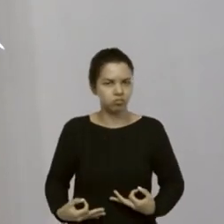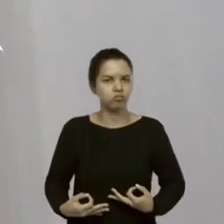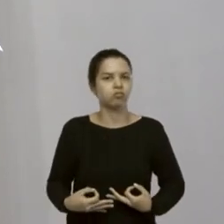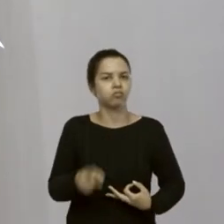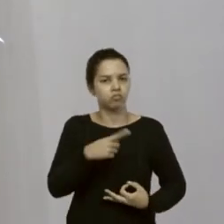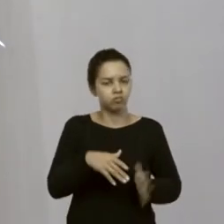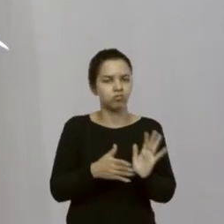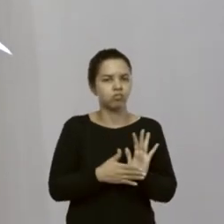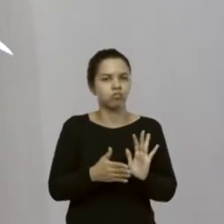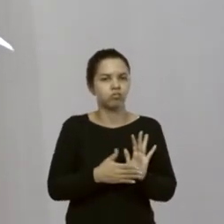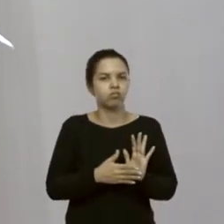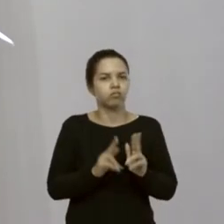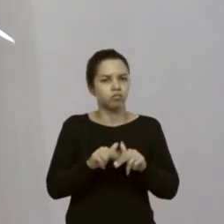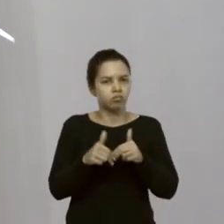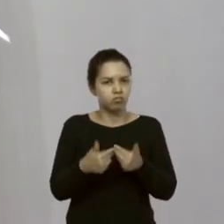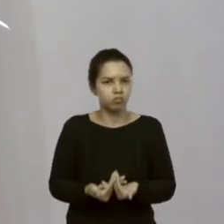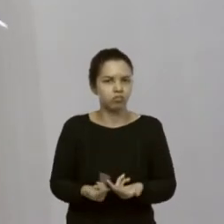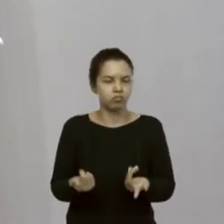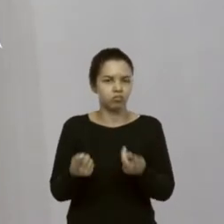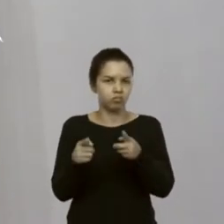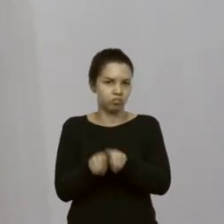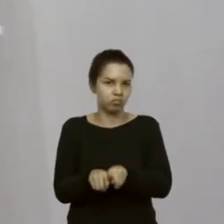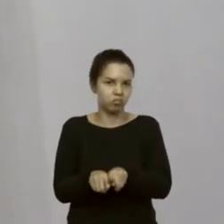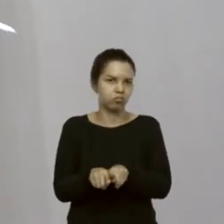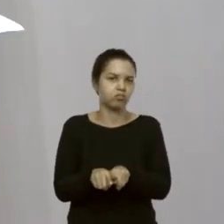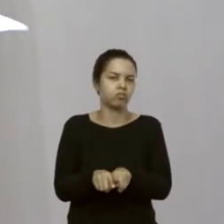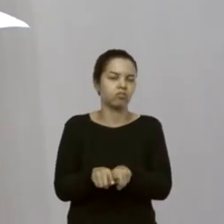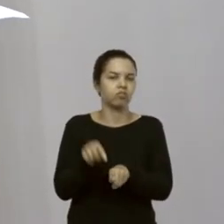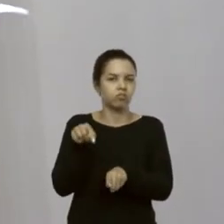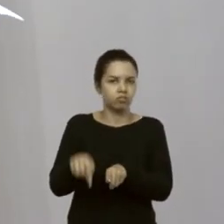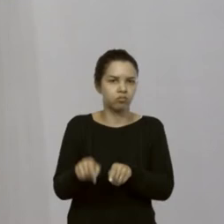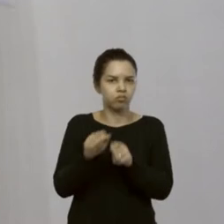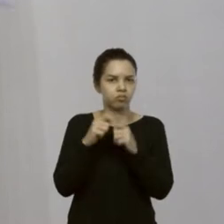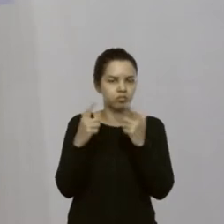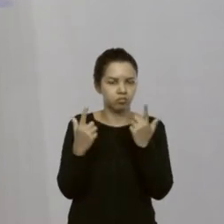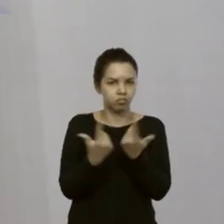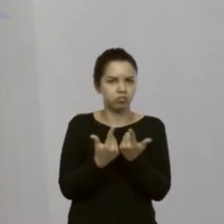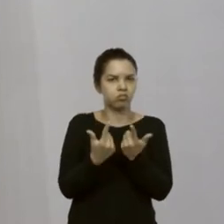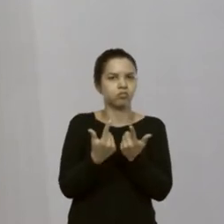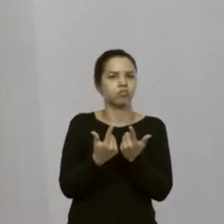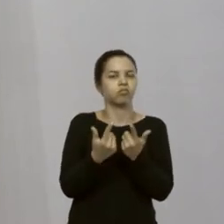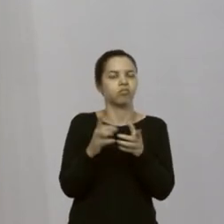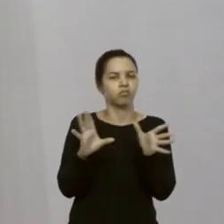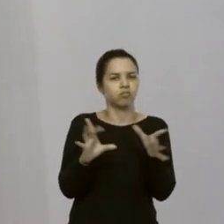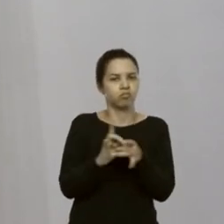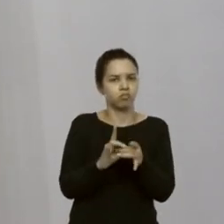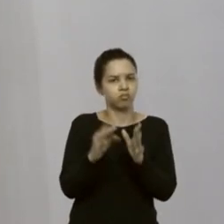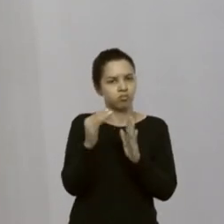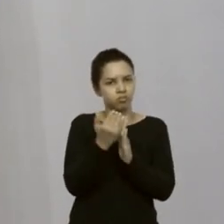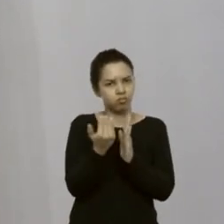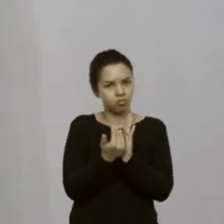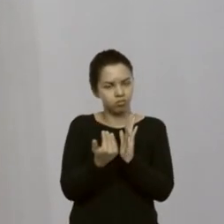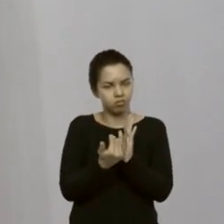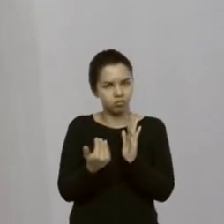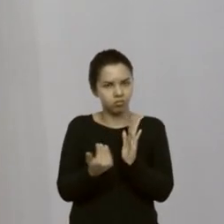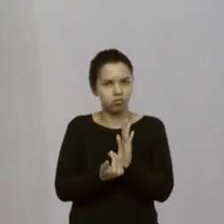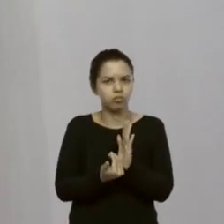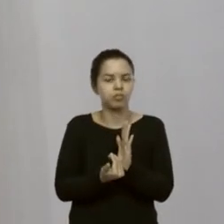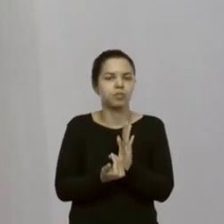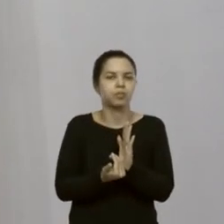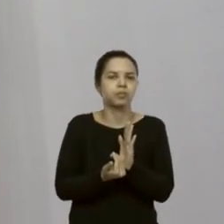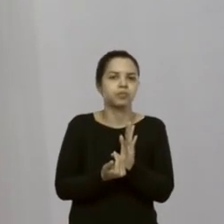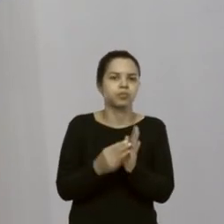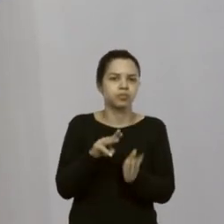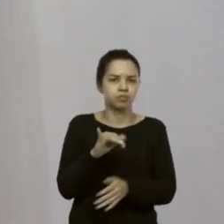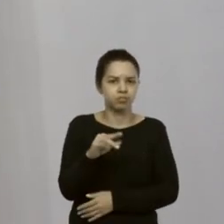que construímos com esta casa o convênio ALESC, que democratizou a mídia do Parlamento catarinense com transparência, sem privilegiar A ou